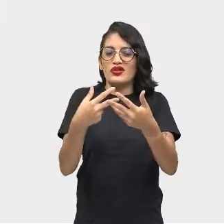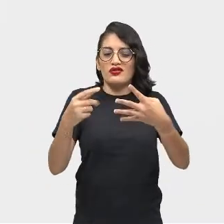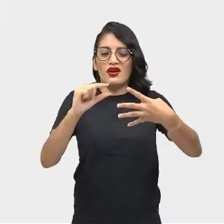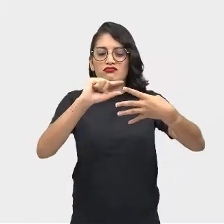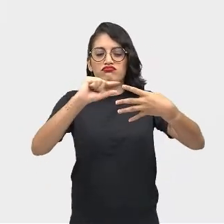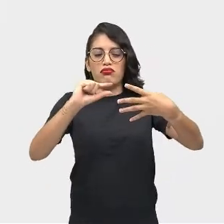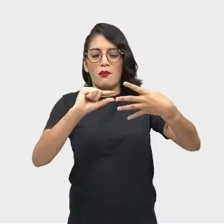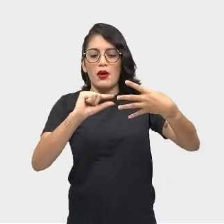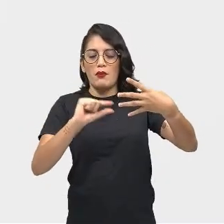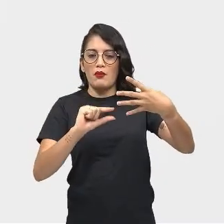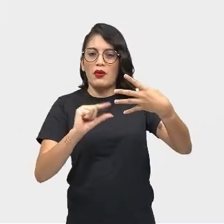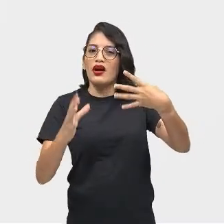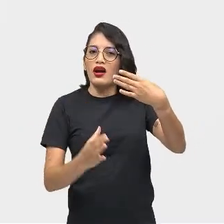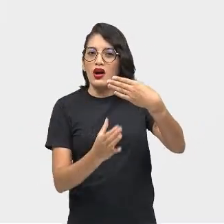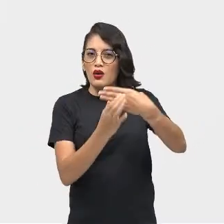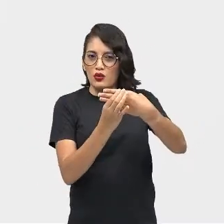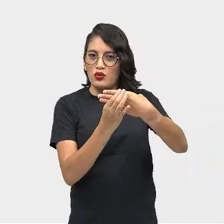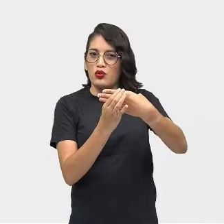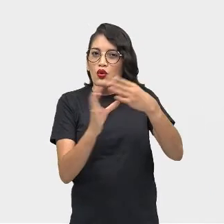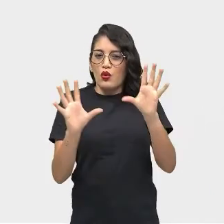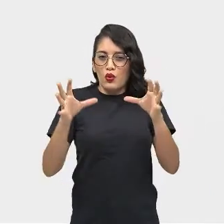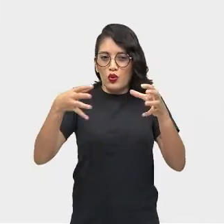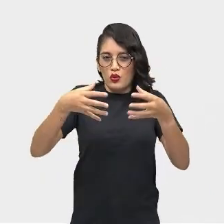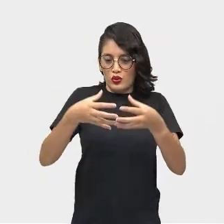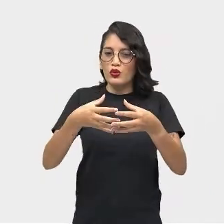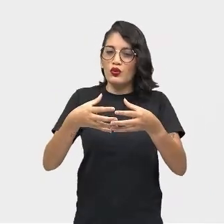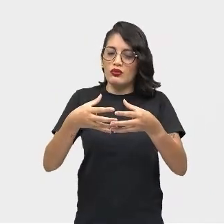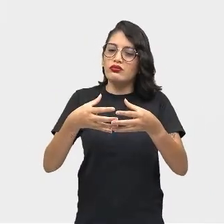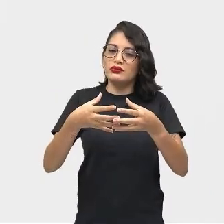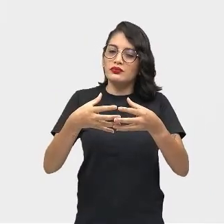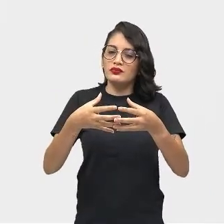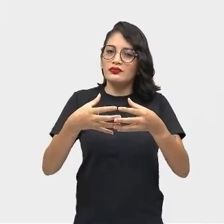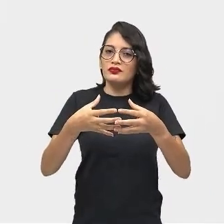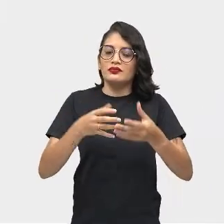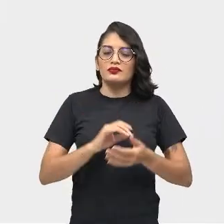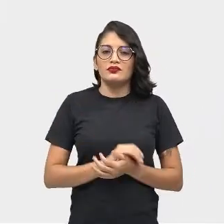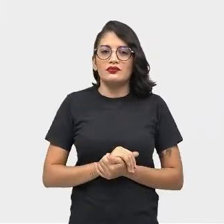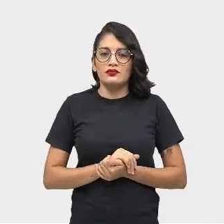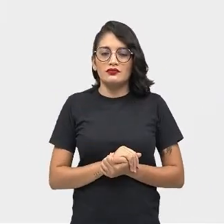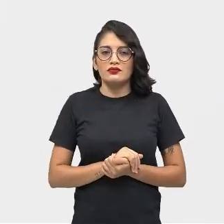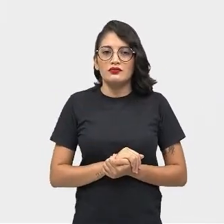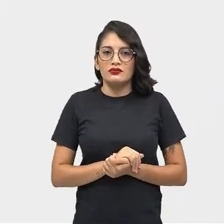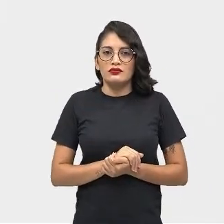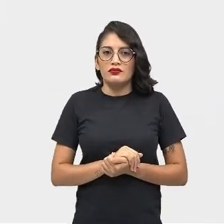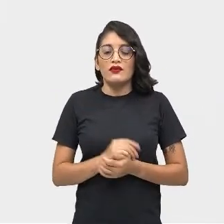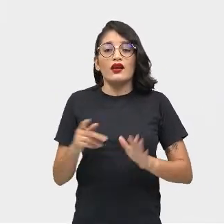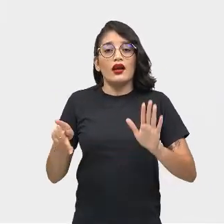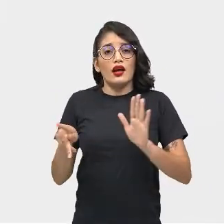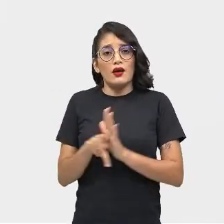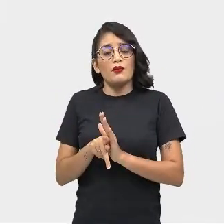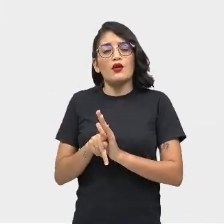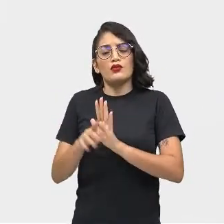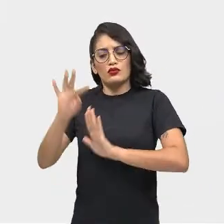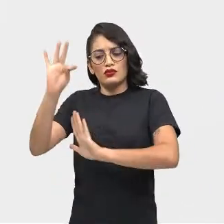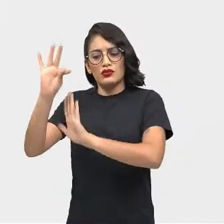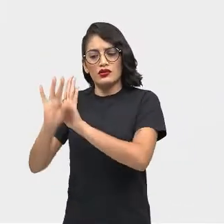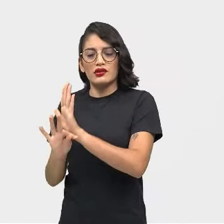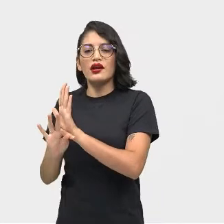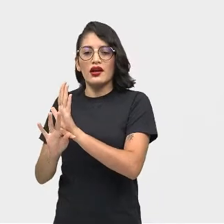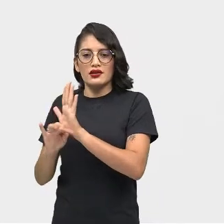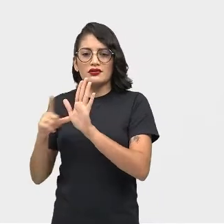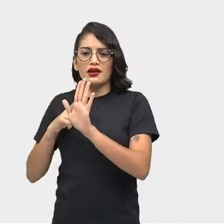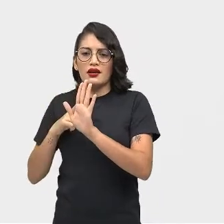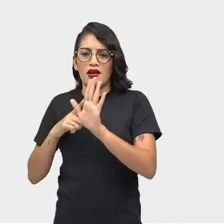tenho um grupo de versos, eu reúno um grupo de versos lá na prosa, que é o texto que basicamente obedece